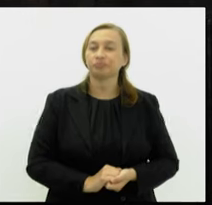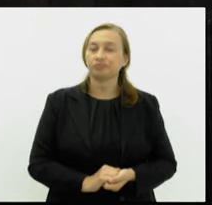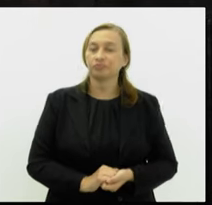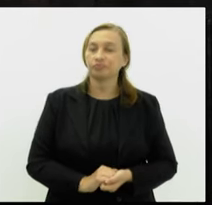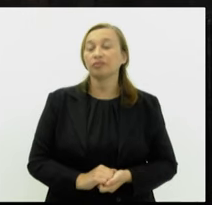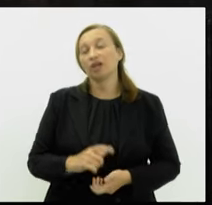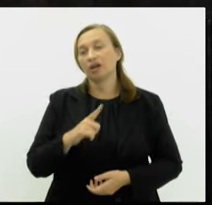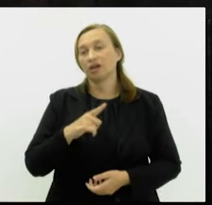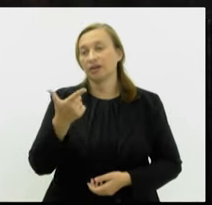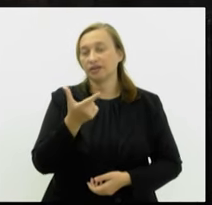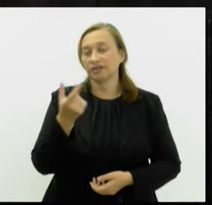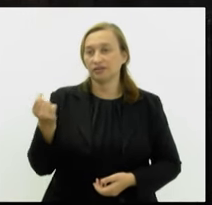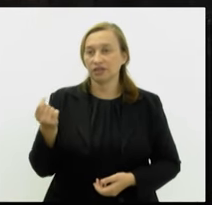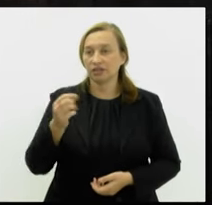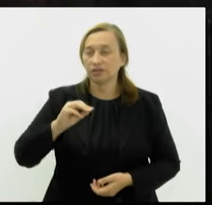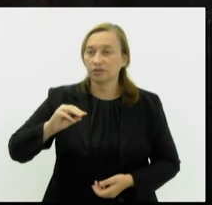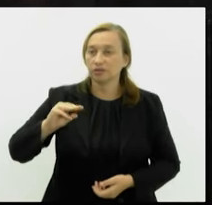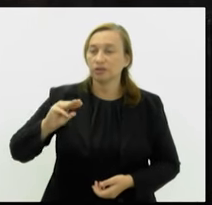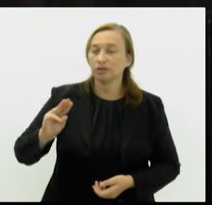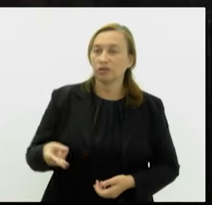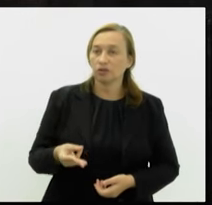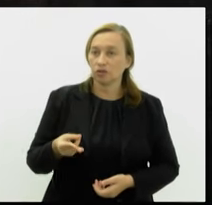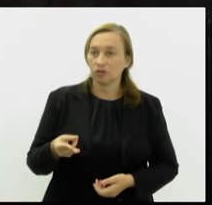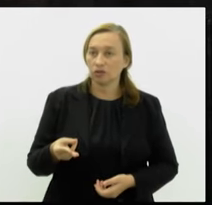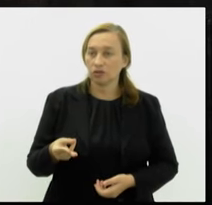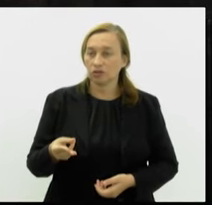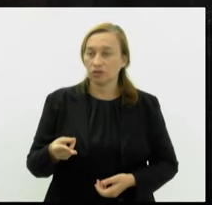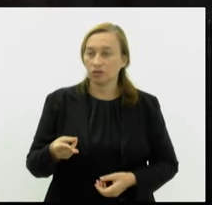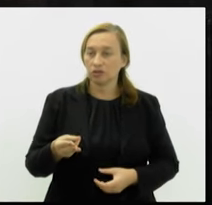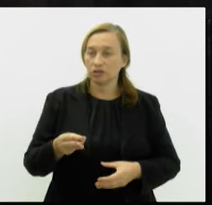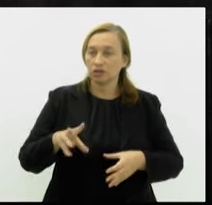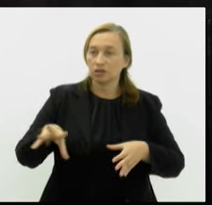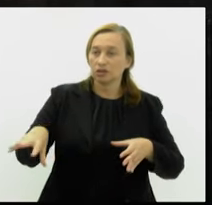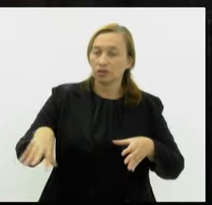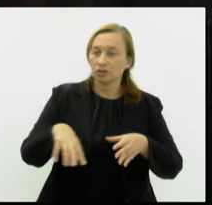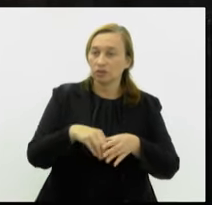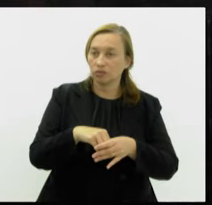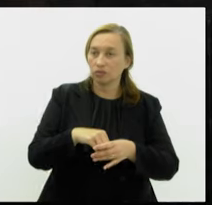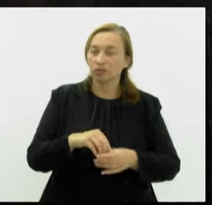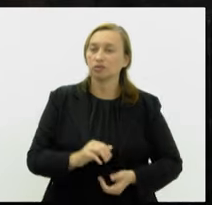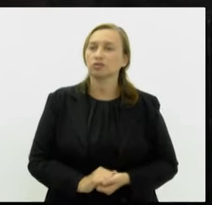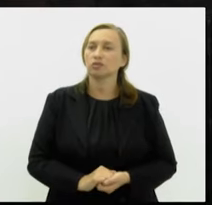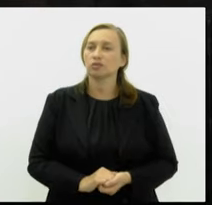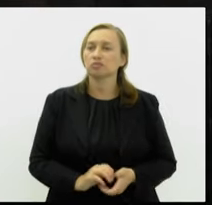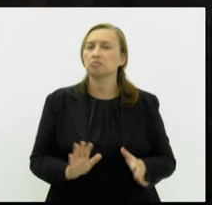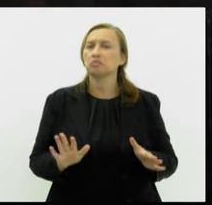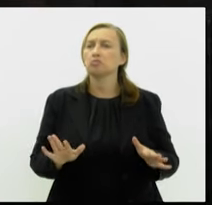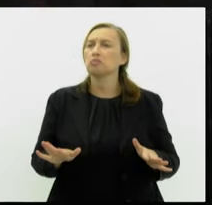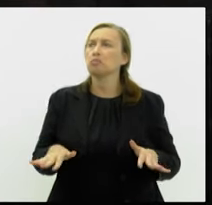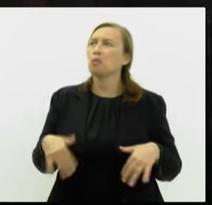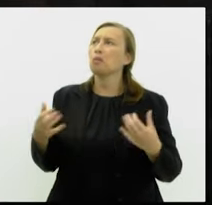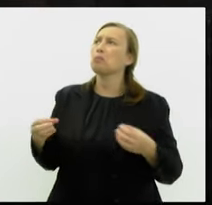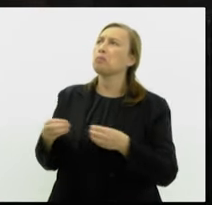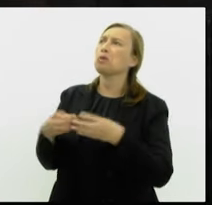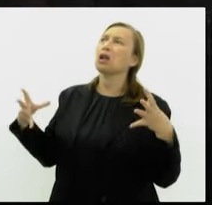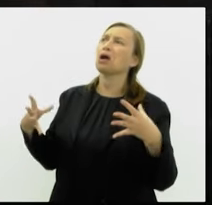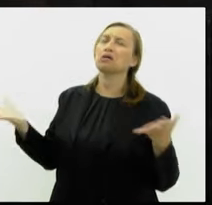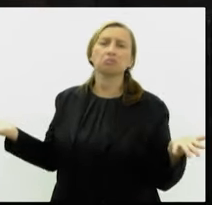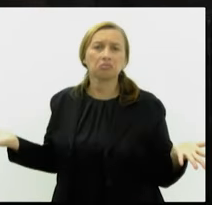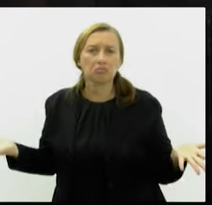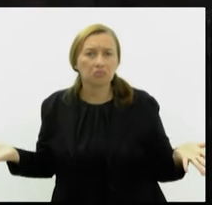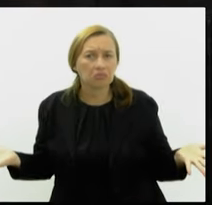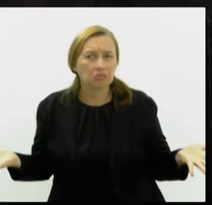20 bilhões de recursos disponibilizados em caixa. Qual é a mágica? Chama-se a mágica